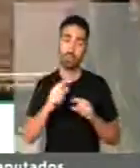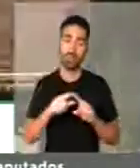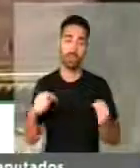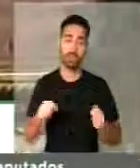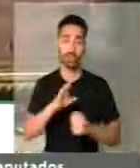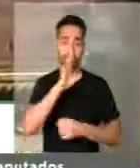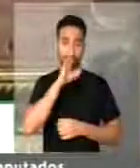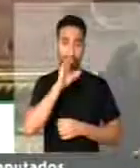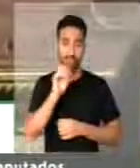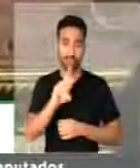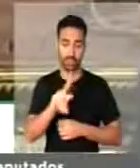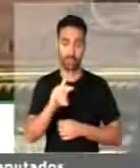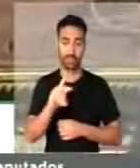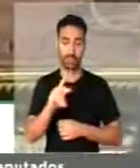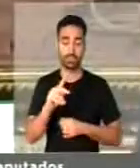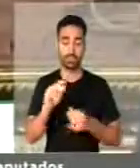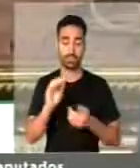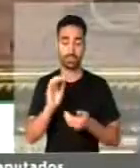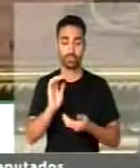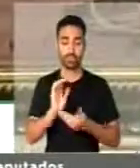vez reforçar ao plenário